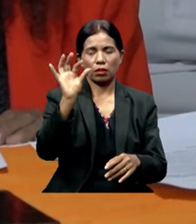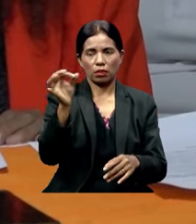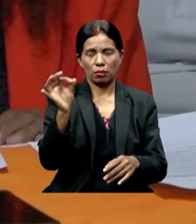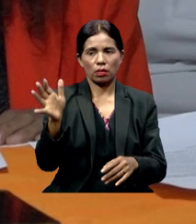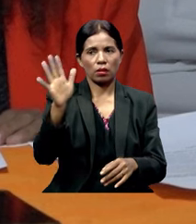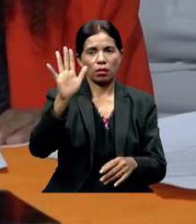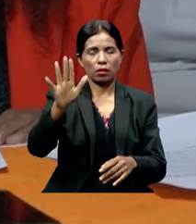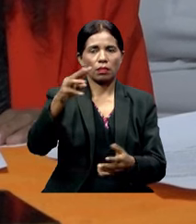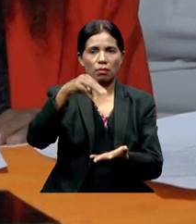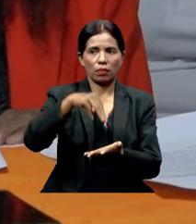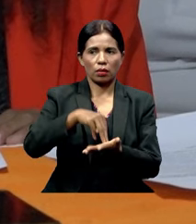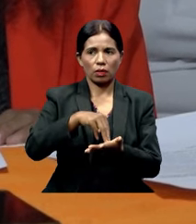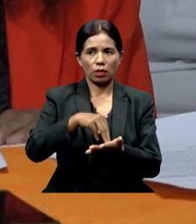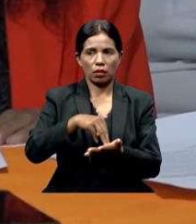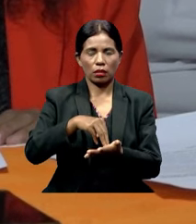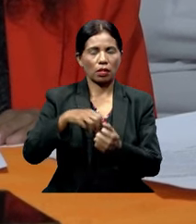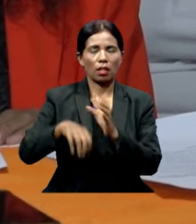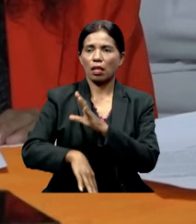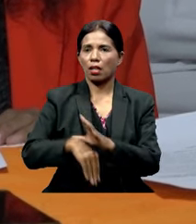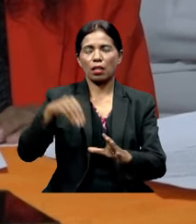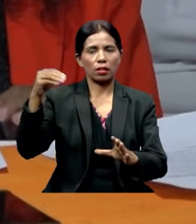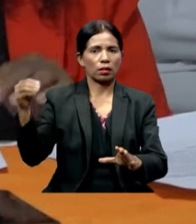1.105 bilhões exclui ka